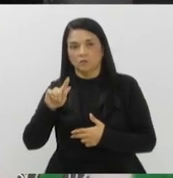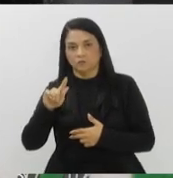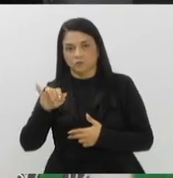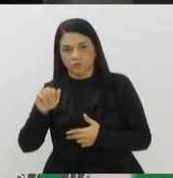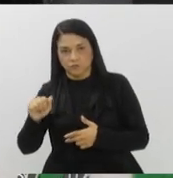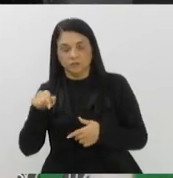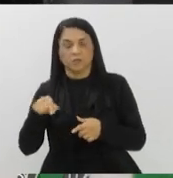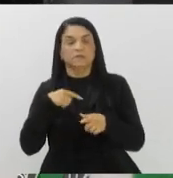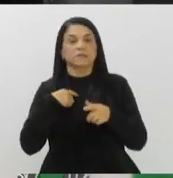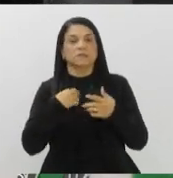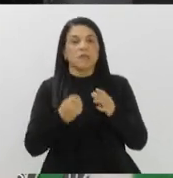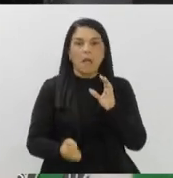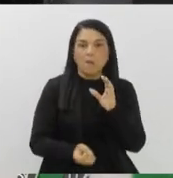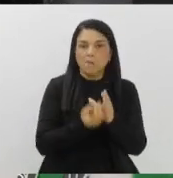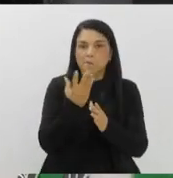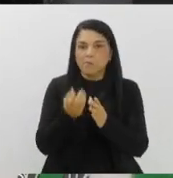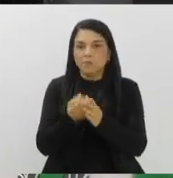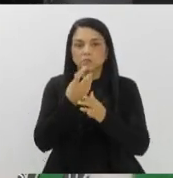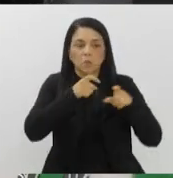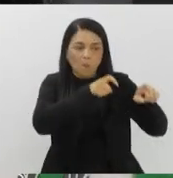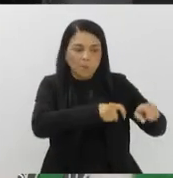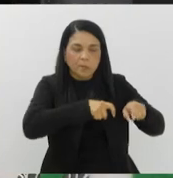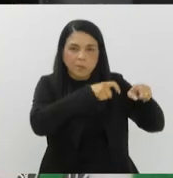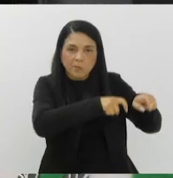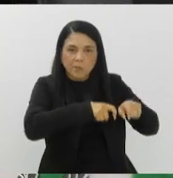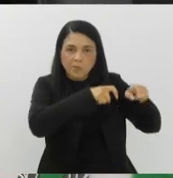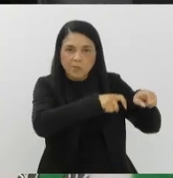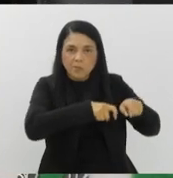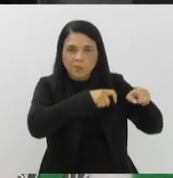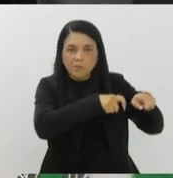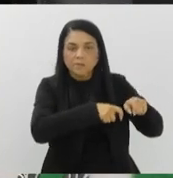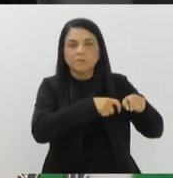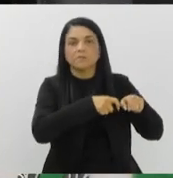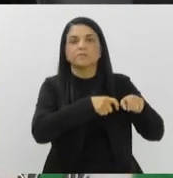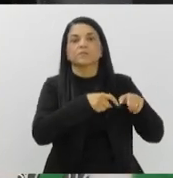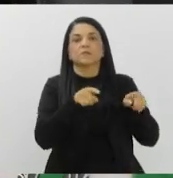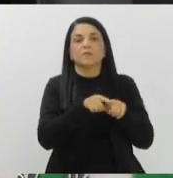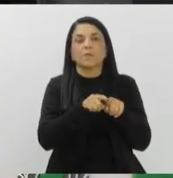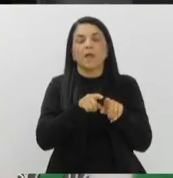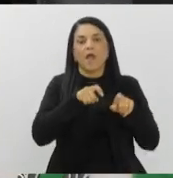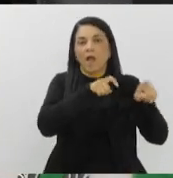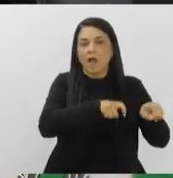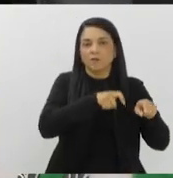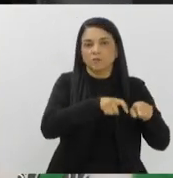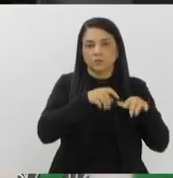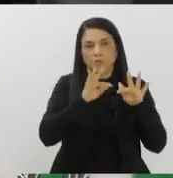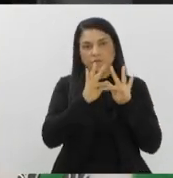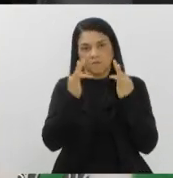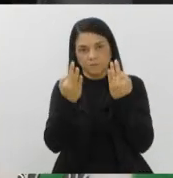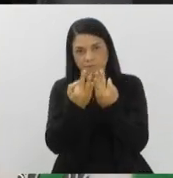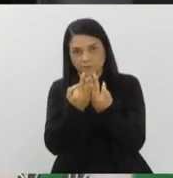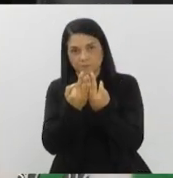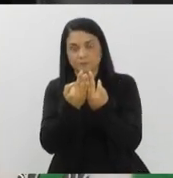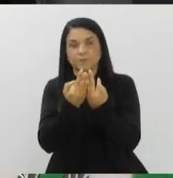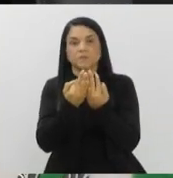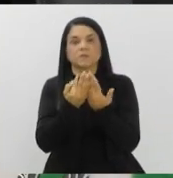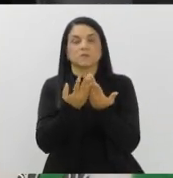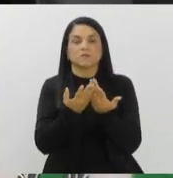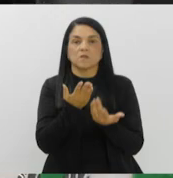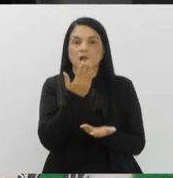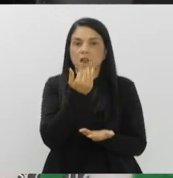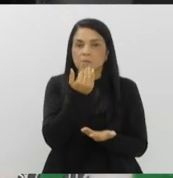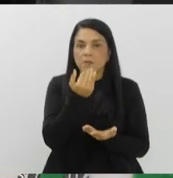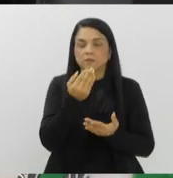a produção dos pequenos agricultores e também da agricultura familiar na produção desses alimentos nas